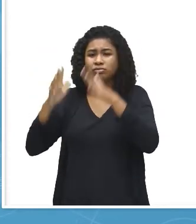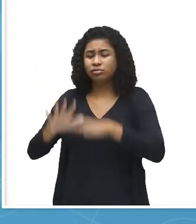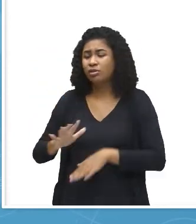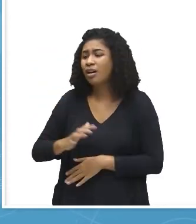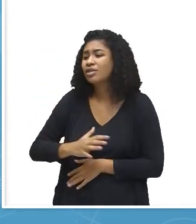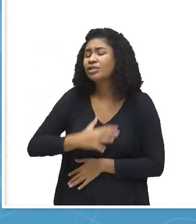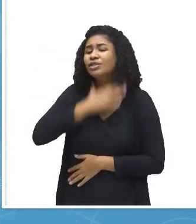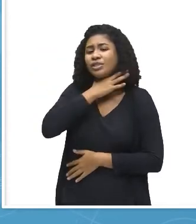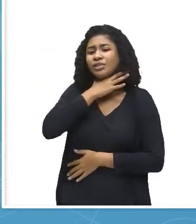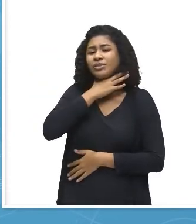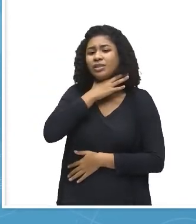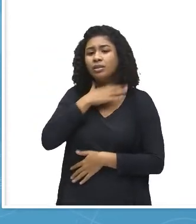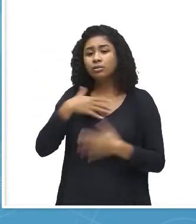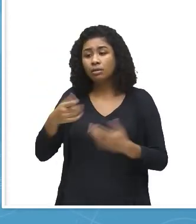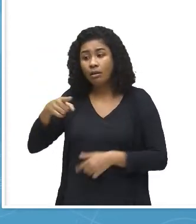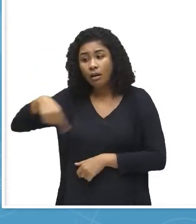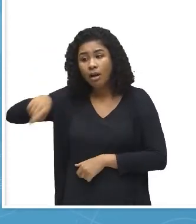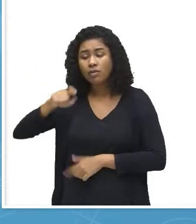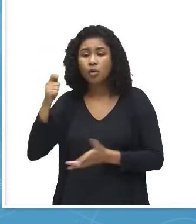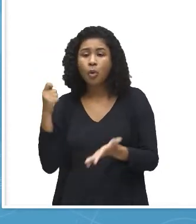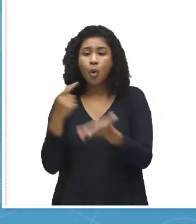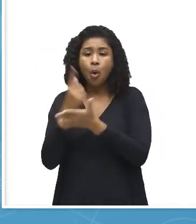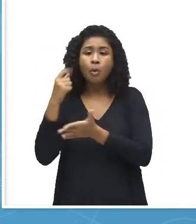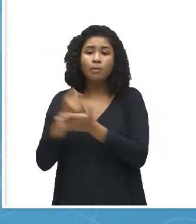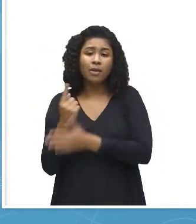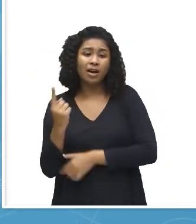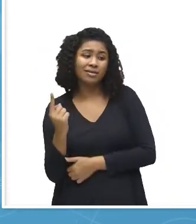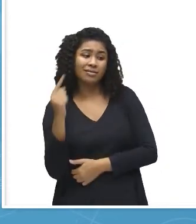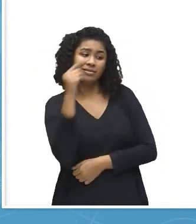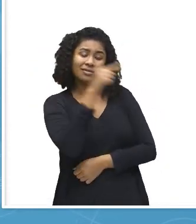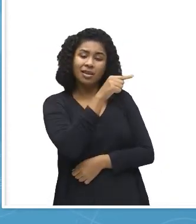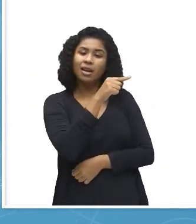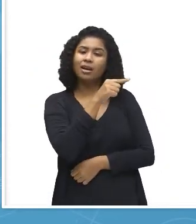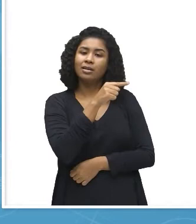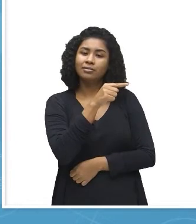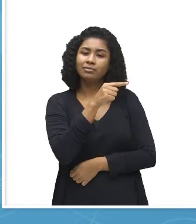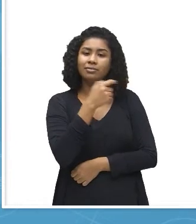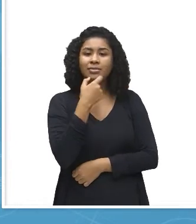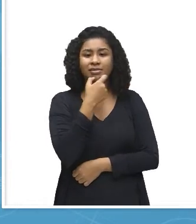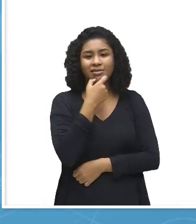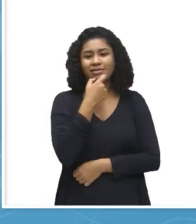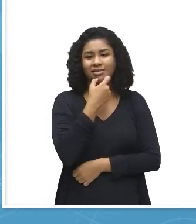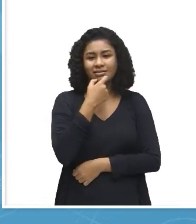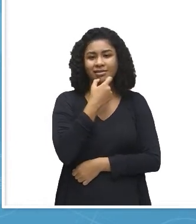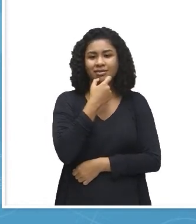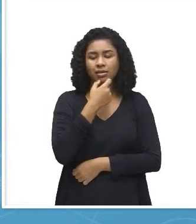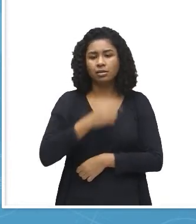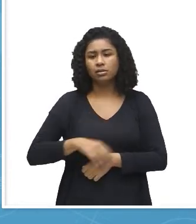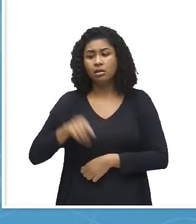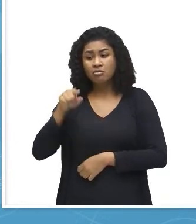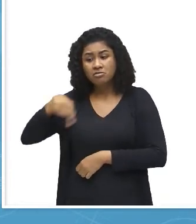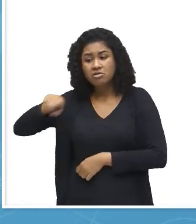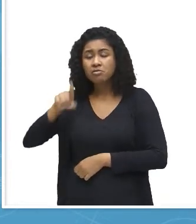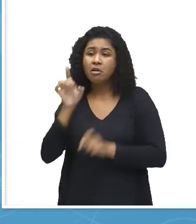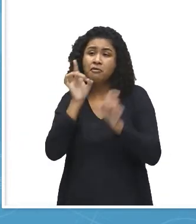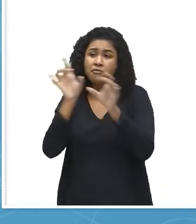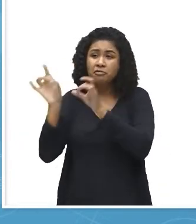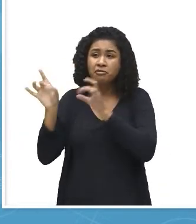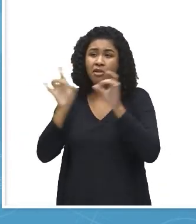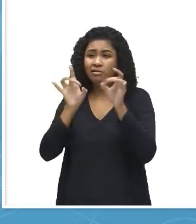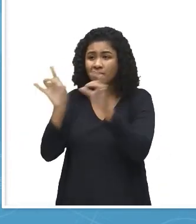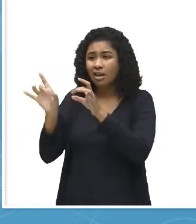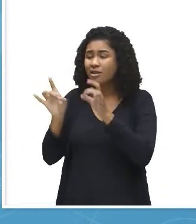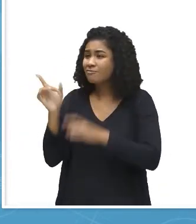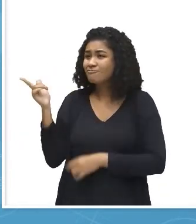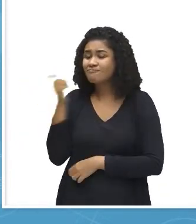inglês. Olha só, gente, como é que se deu de forma violenta para a Índia esse processo. A Índia deixou de ser uma exportadora de tecido